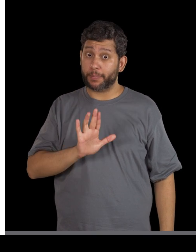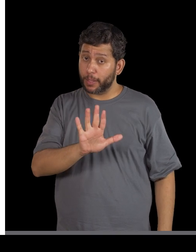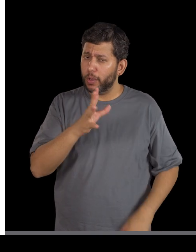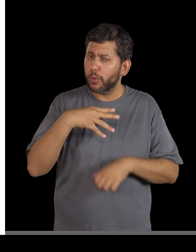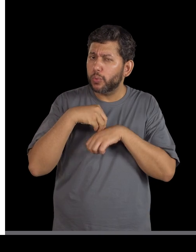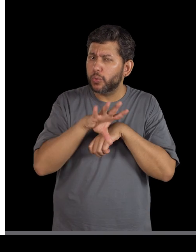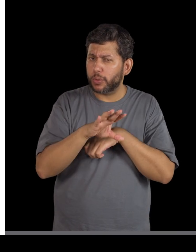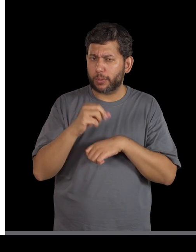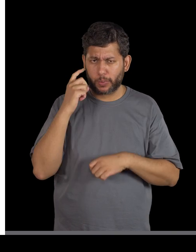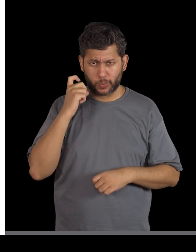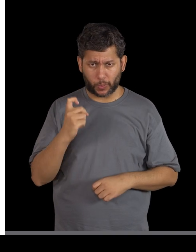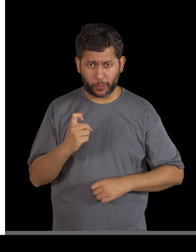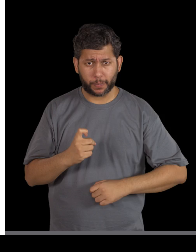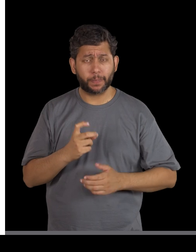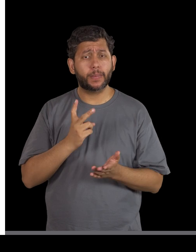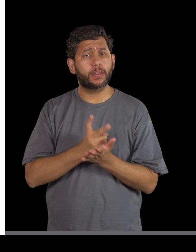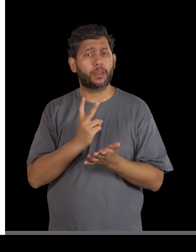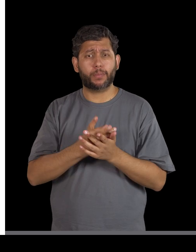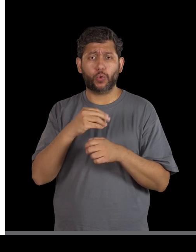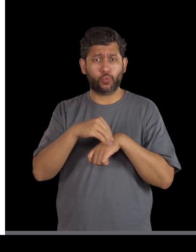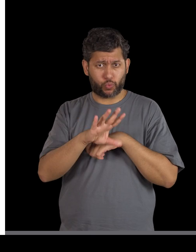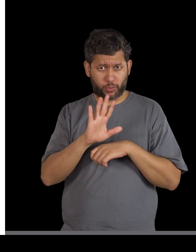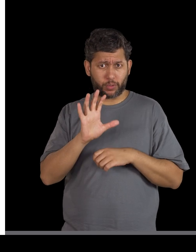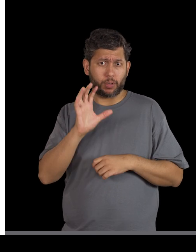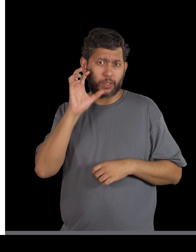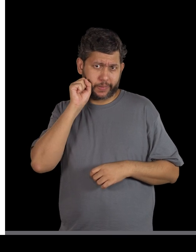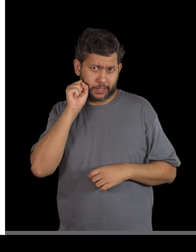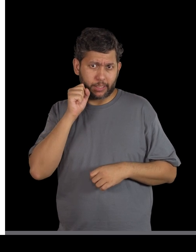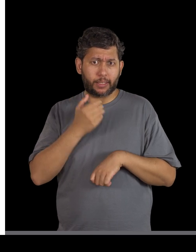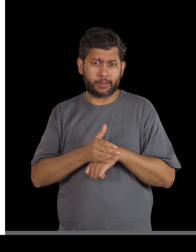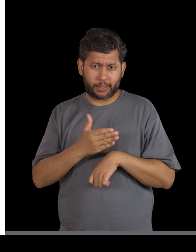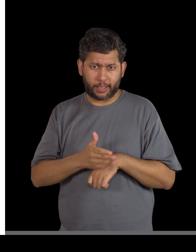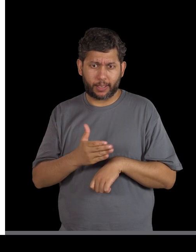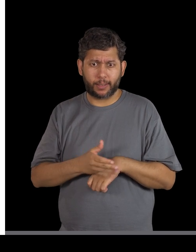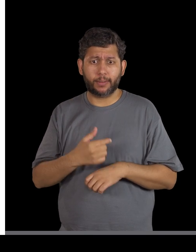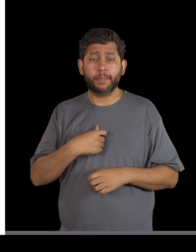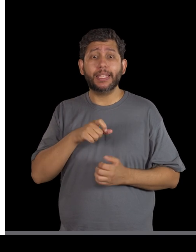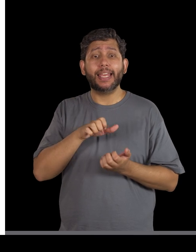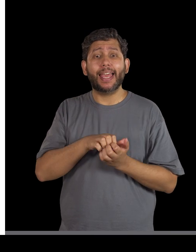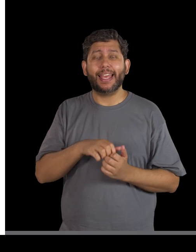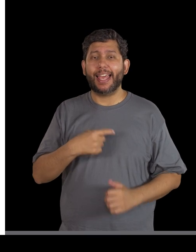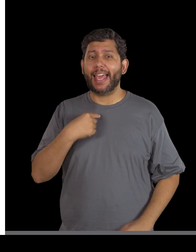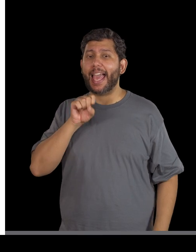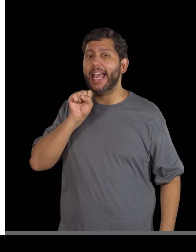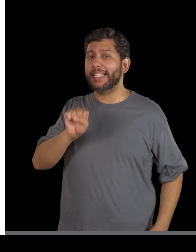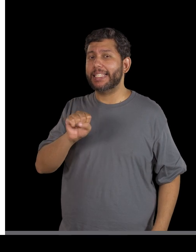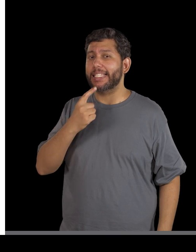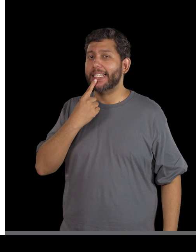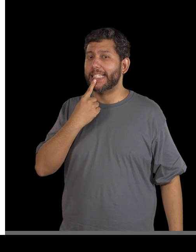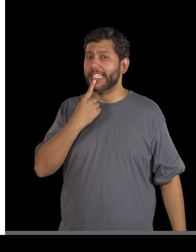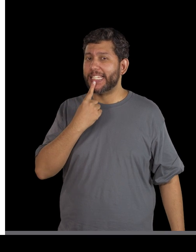E a dica que eu dou para produzir esses sons é sempre a mesma. Com relação ao surdo, faça um S